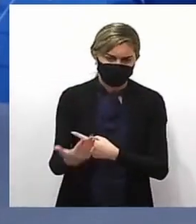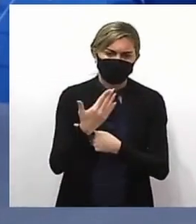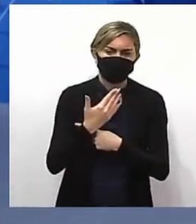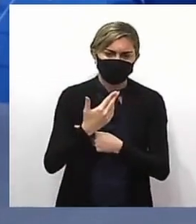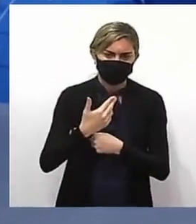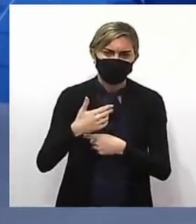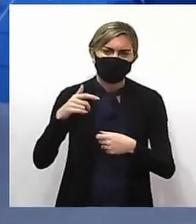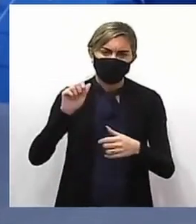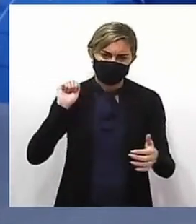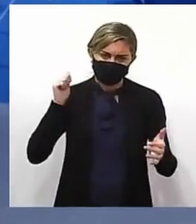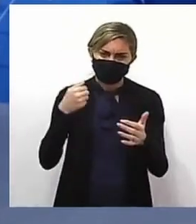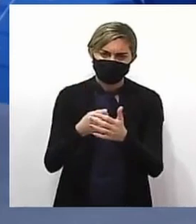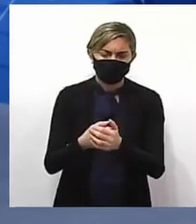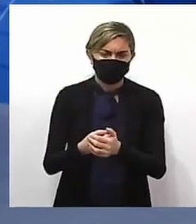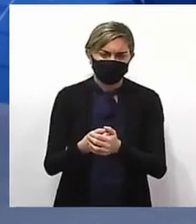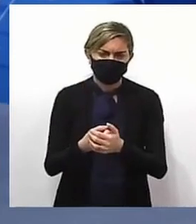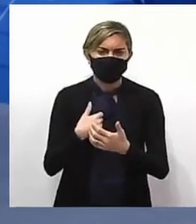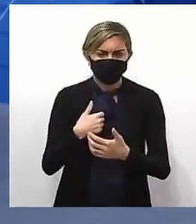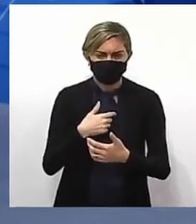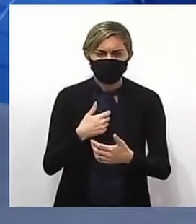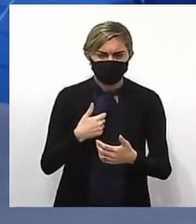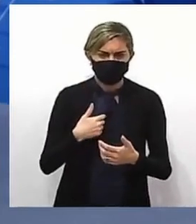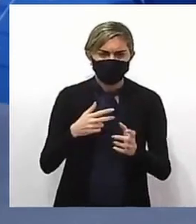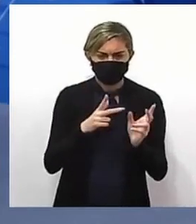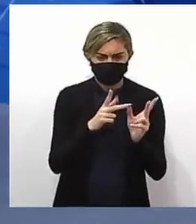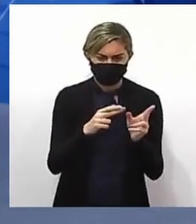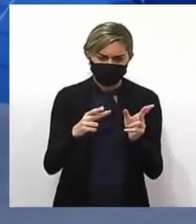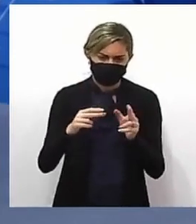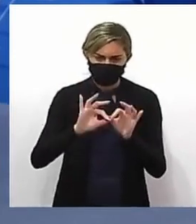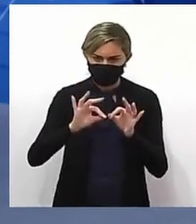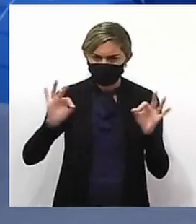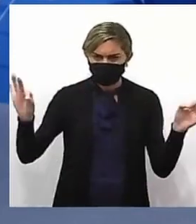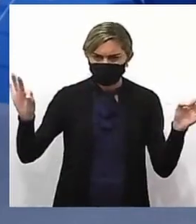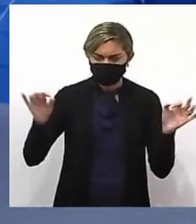chama Acidente, e é um longa-metragem, e